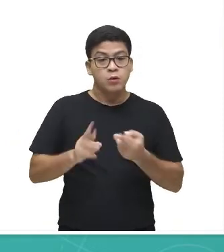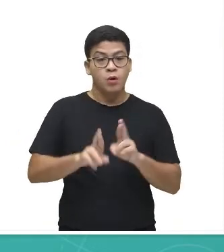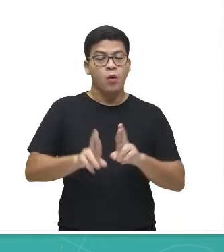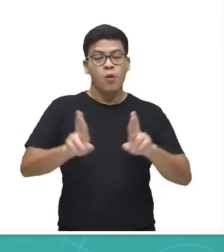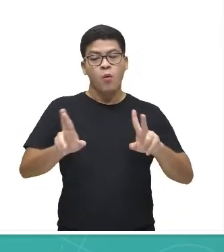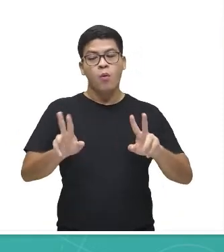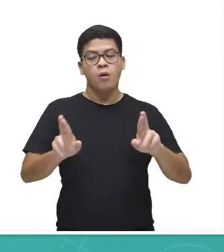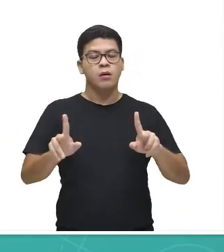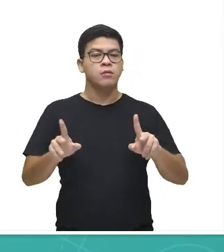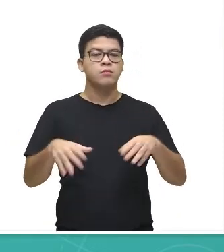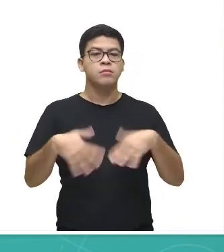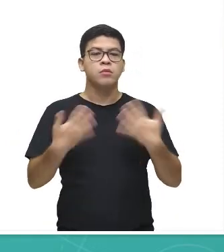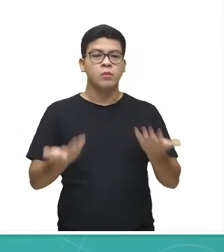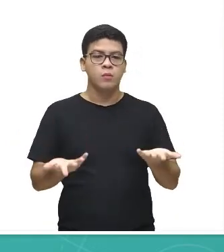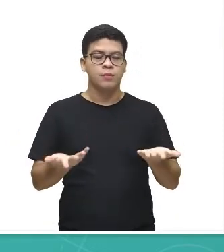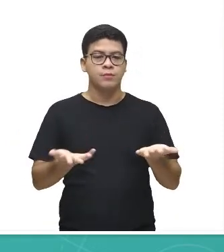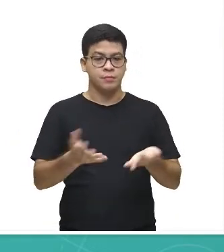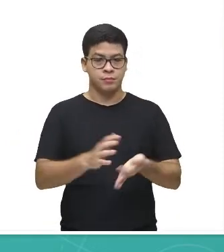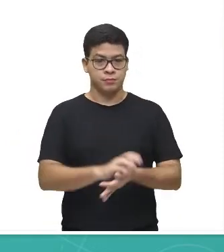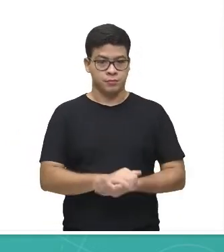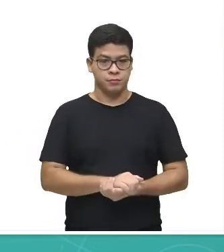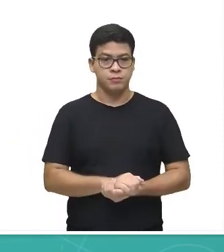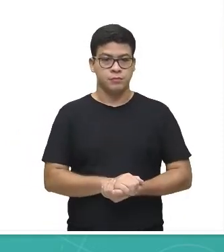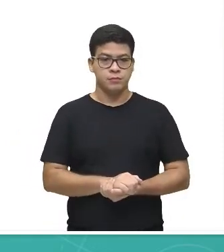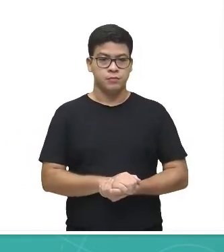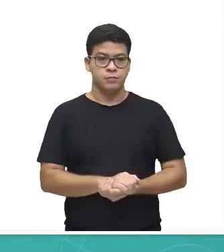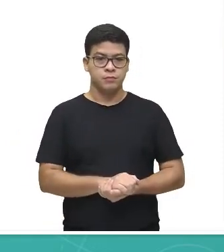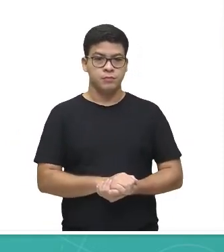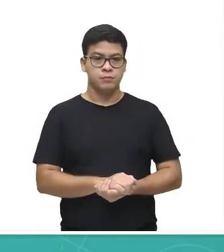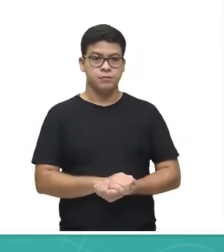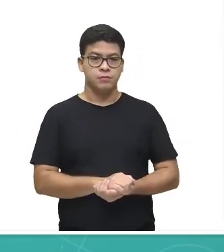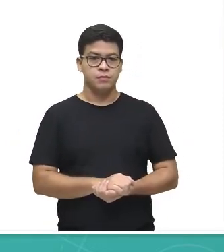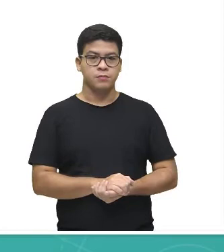que Pedrinho possui? Então, boa atividade e até logo mais.